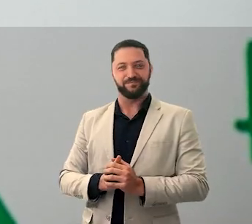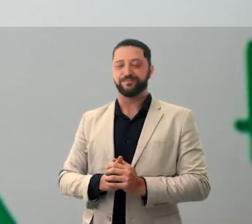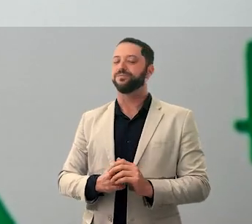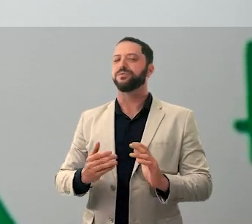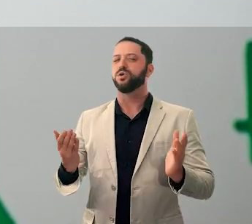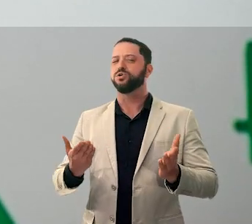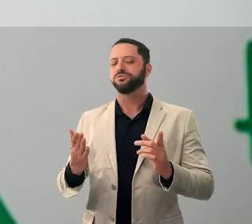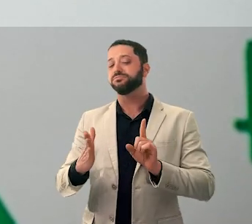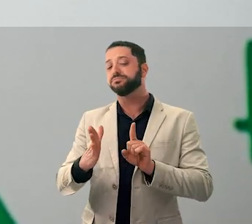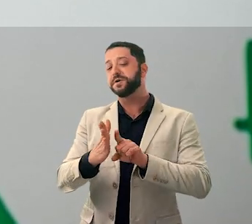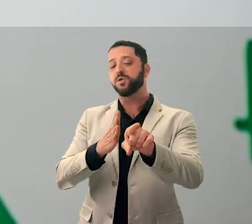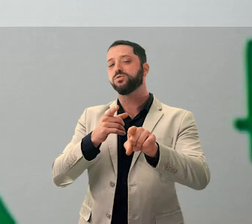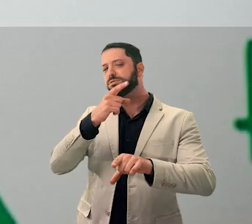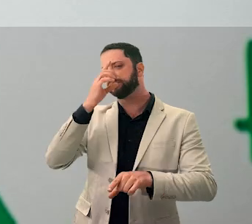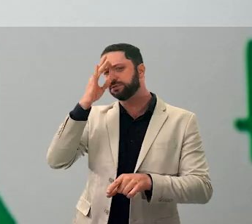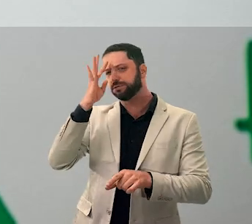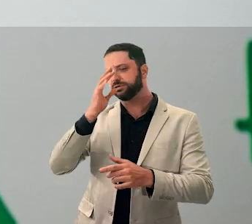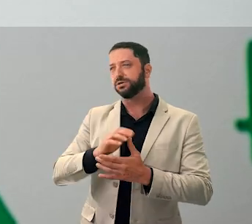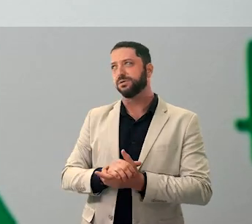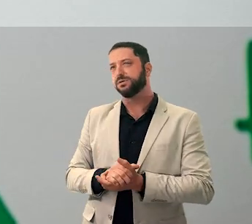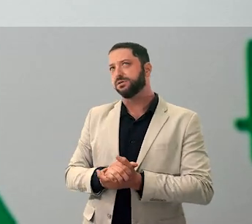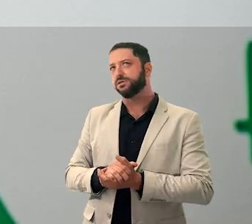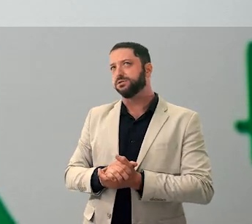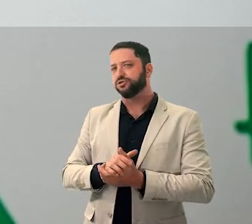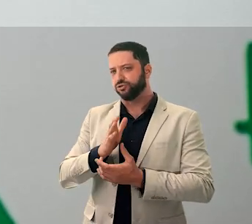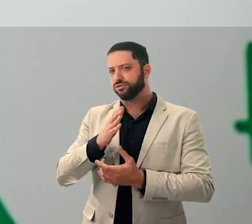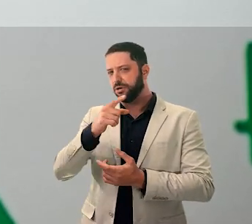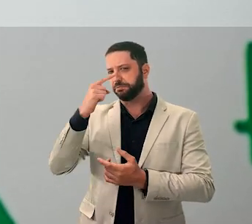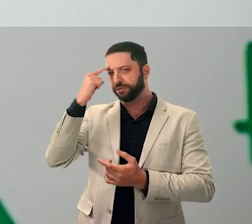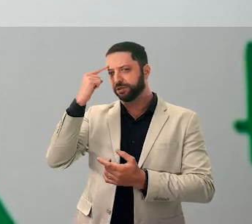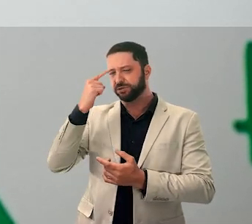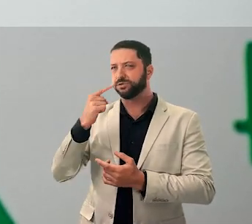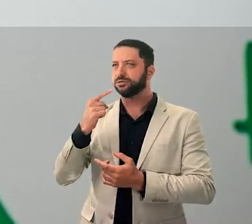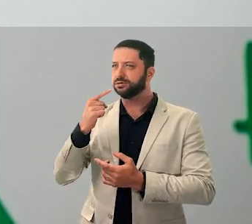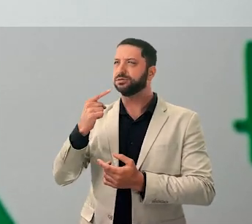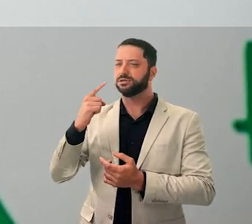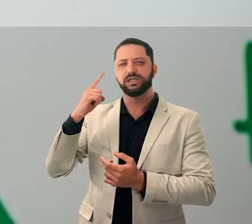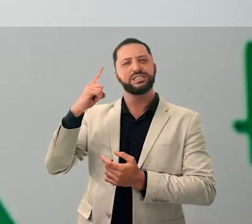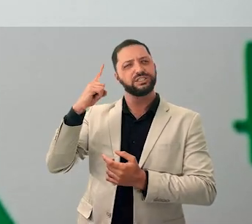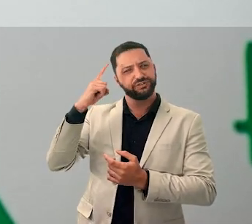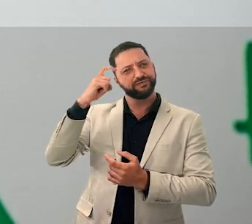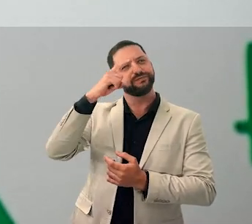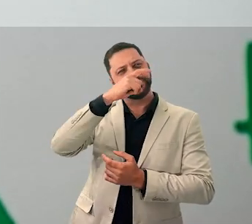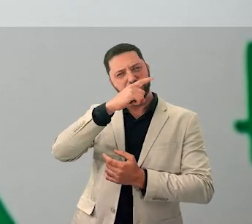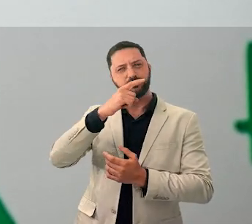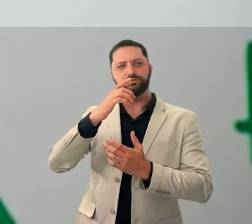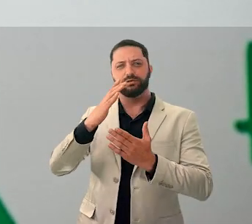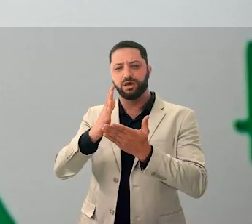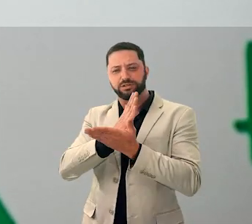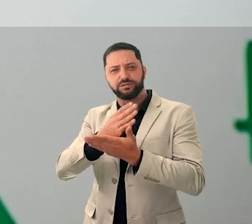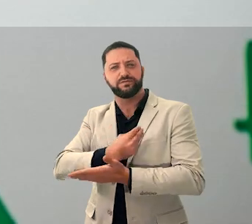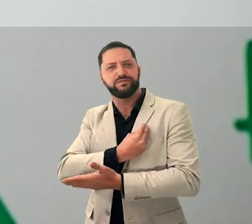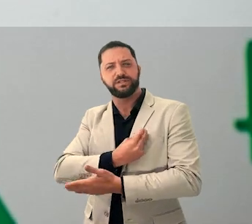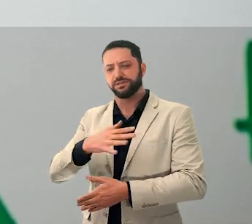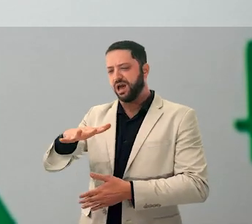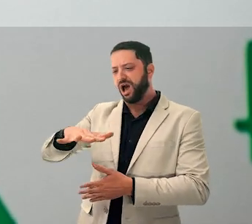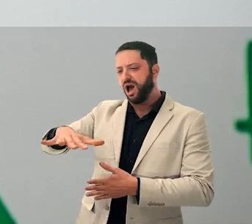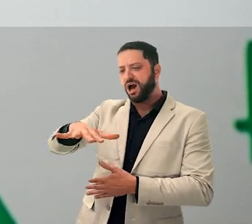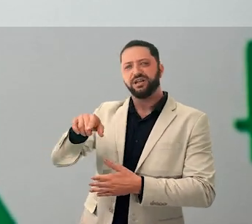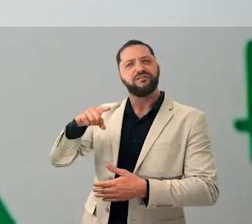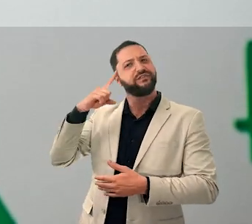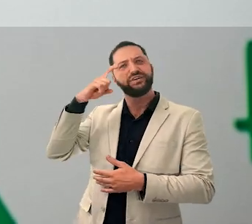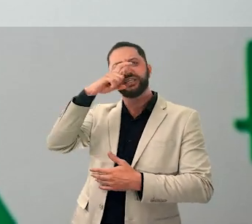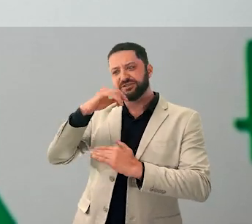quero iniciar com uma reflexão. Você já se perguntou por que é tão difícil vencer em algumas áreas da sua